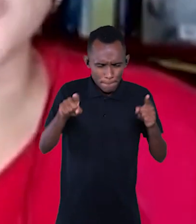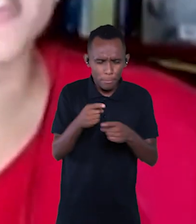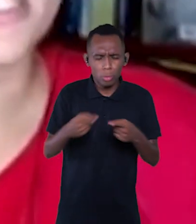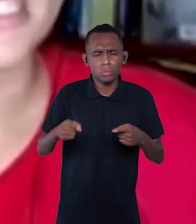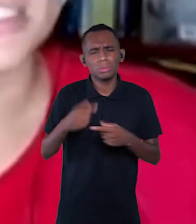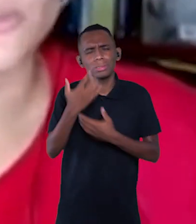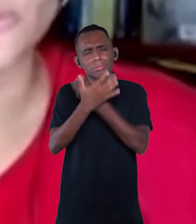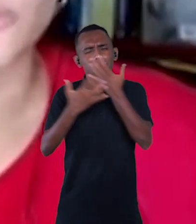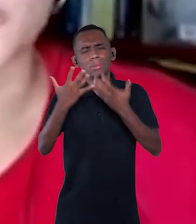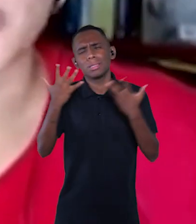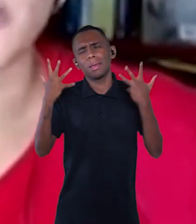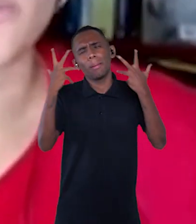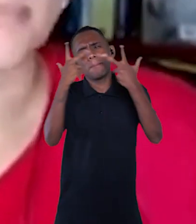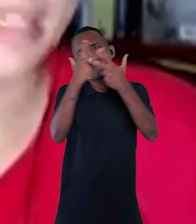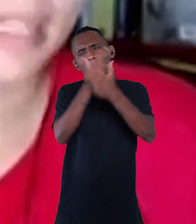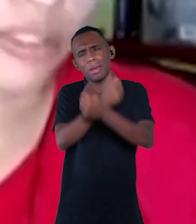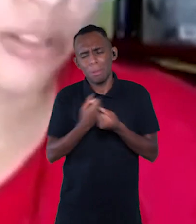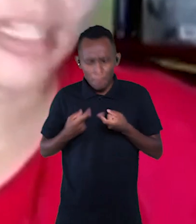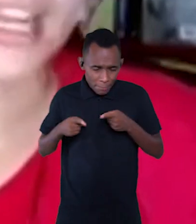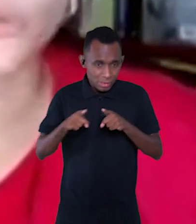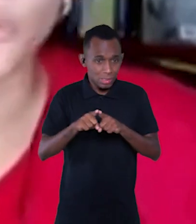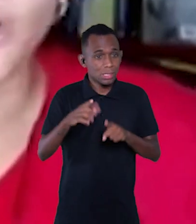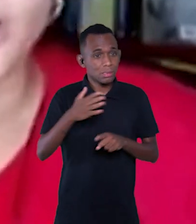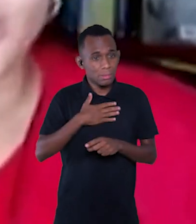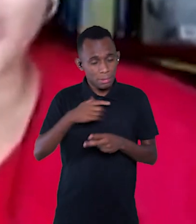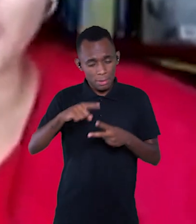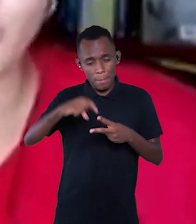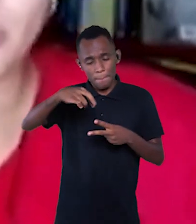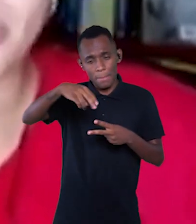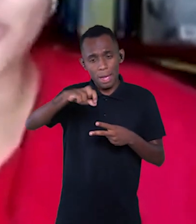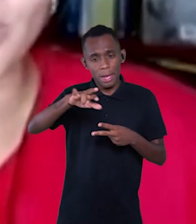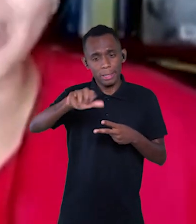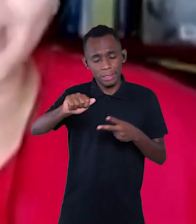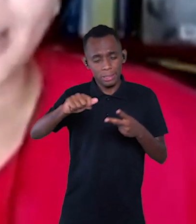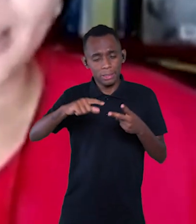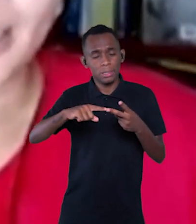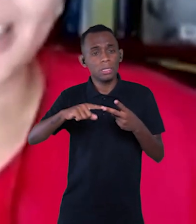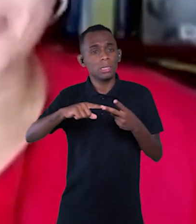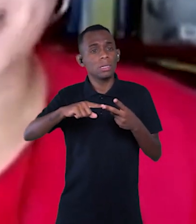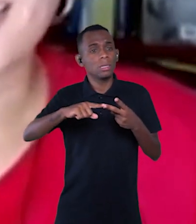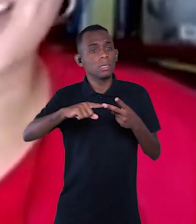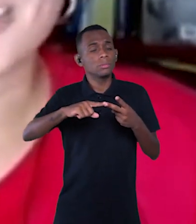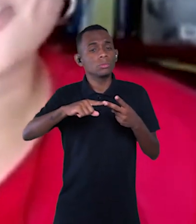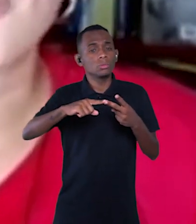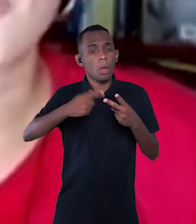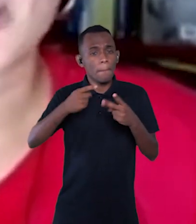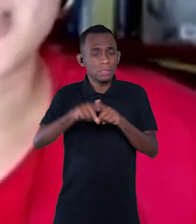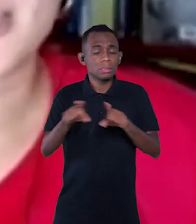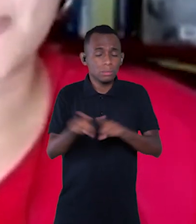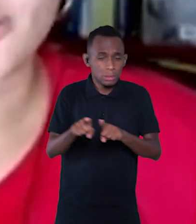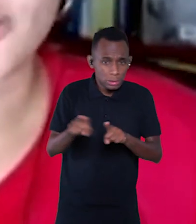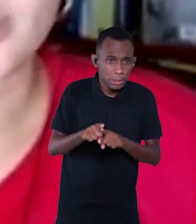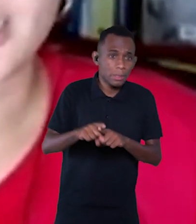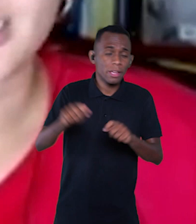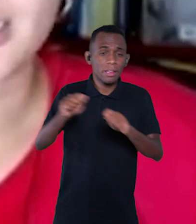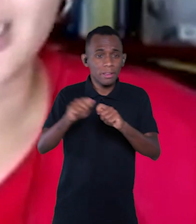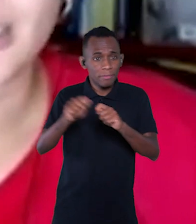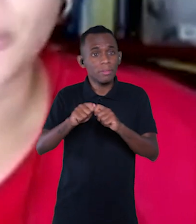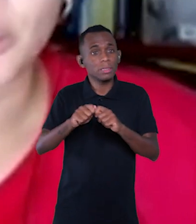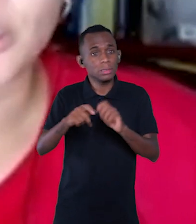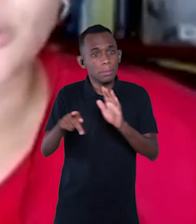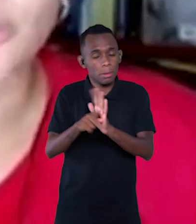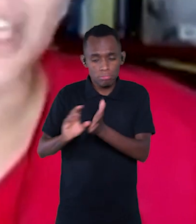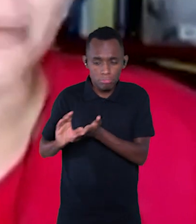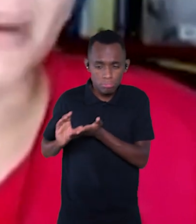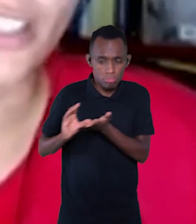são 2 músicas lindas dos meus parceiros, da Marília Sodré e do Fabiano Lee, que também a gente fez a partir